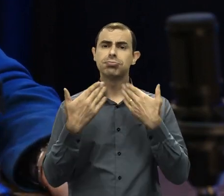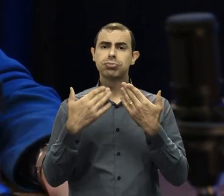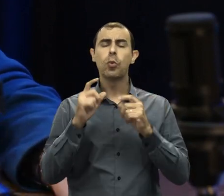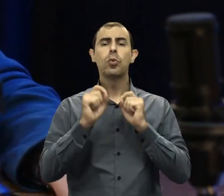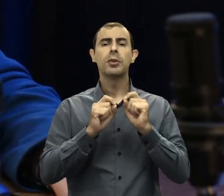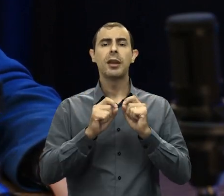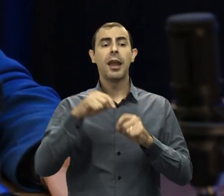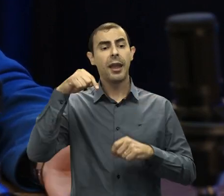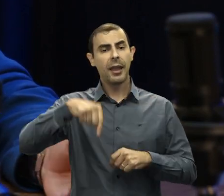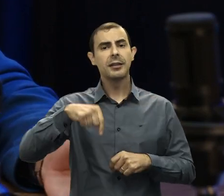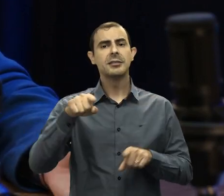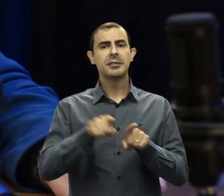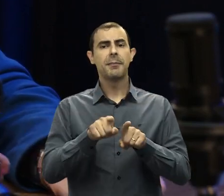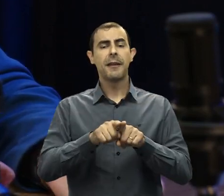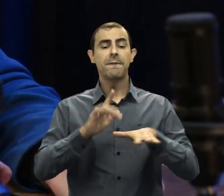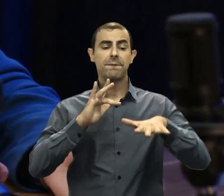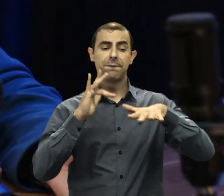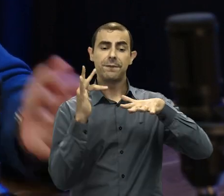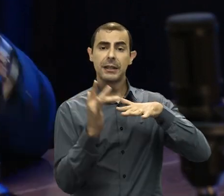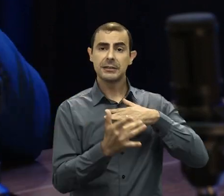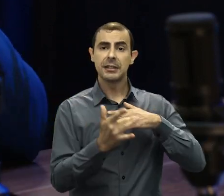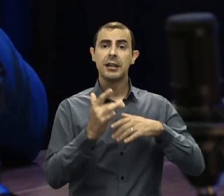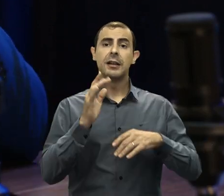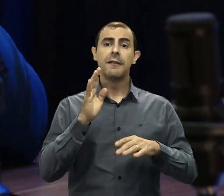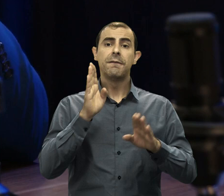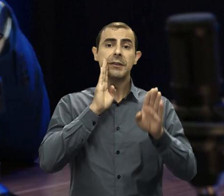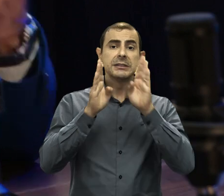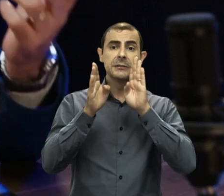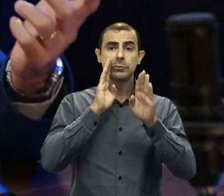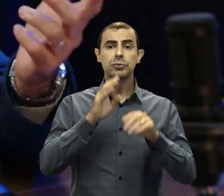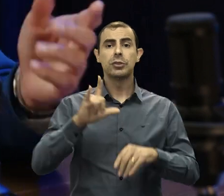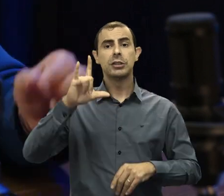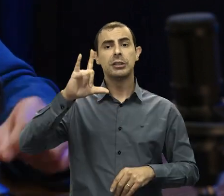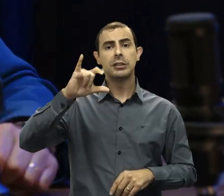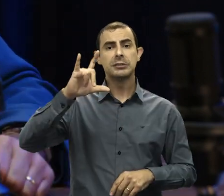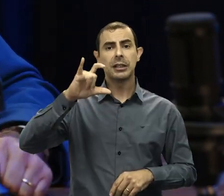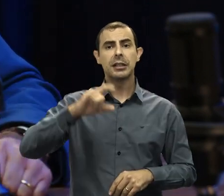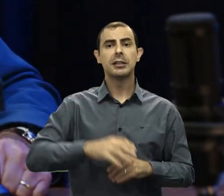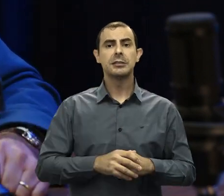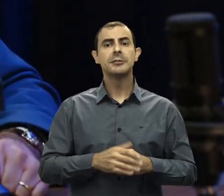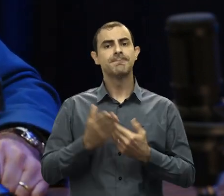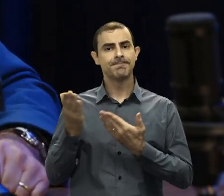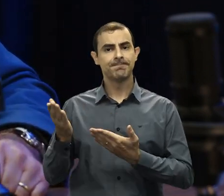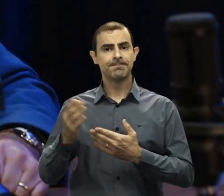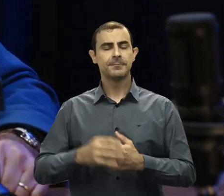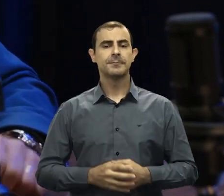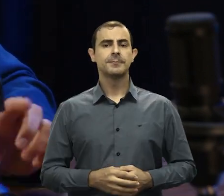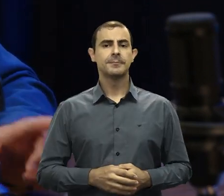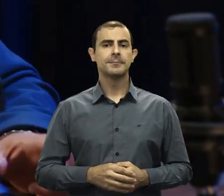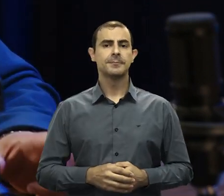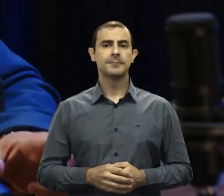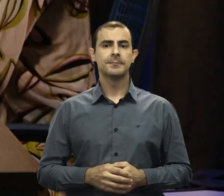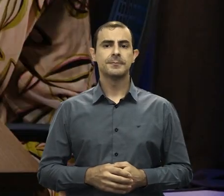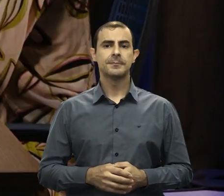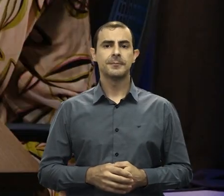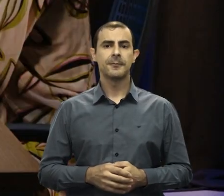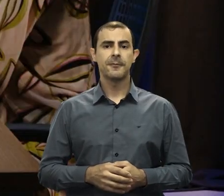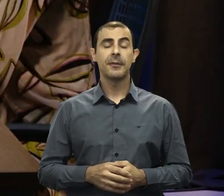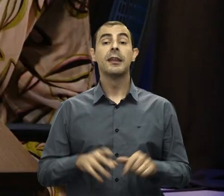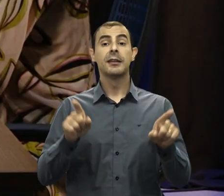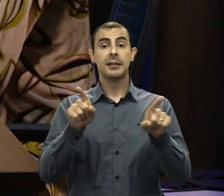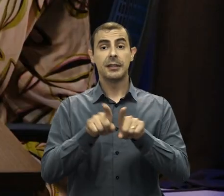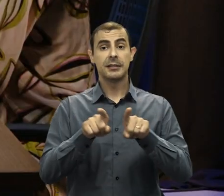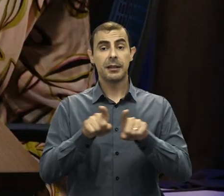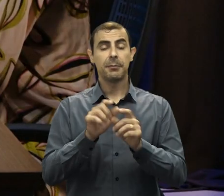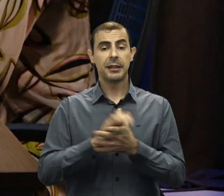nosso dia a dia através, né, do nosso Facebook, através do nosso Instagram, que é o @herculanoborges, com H,